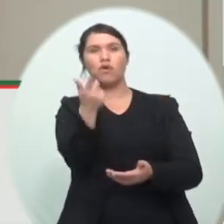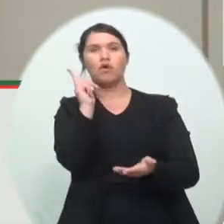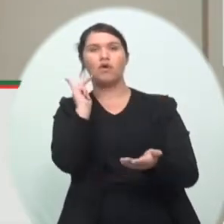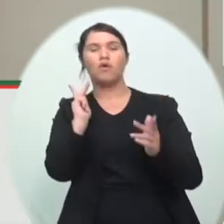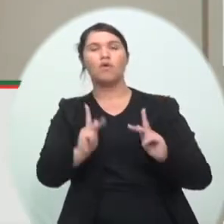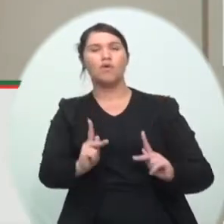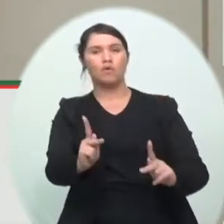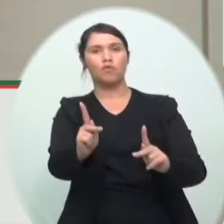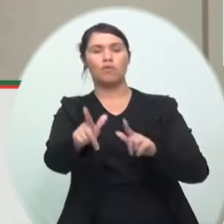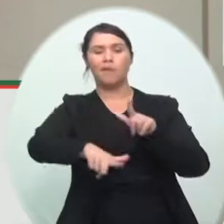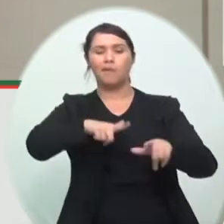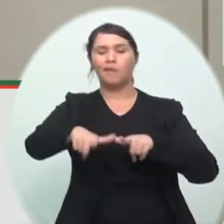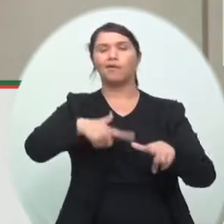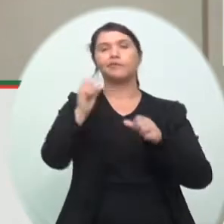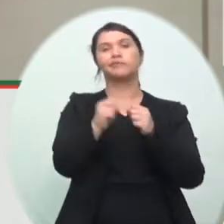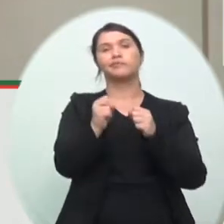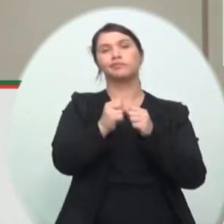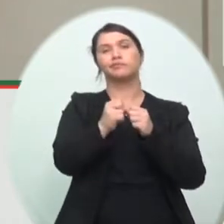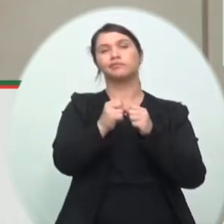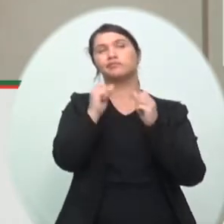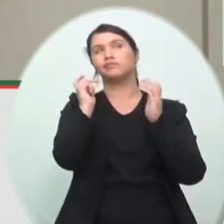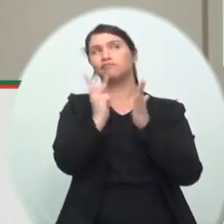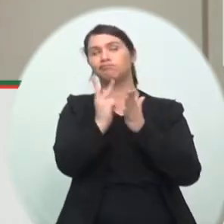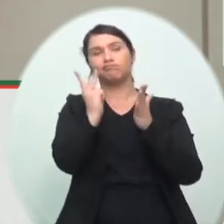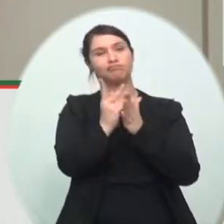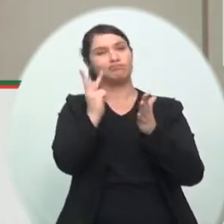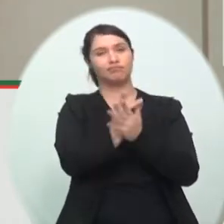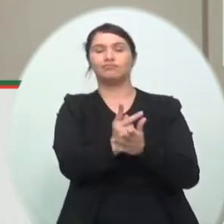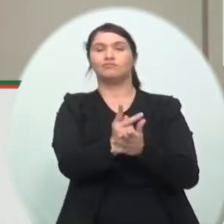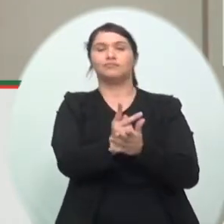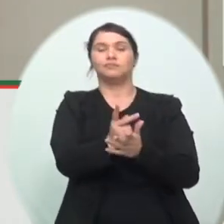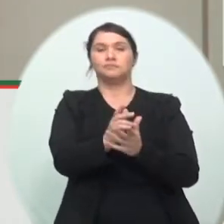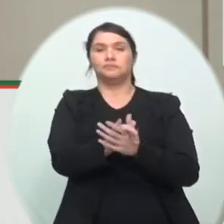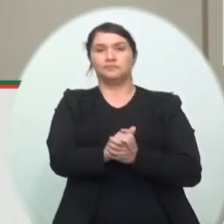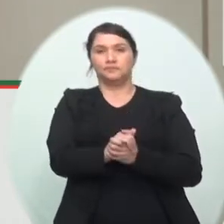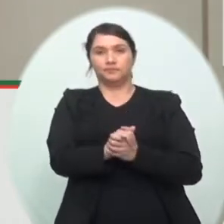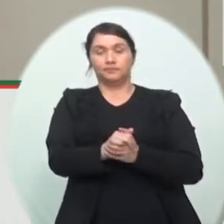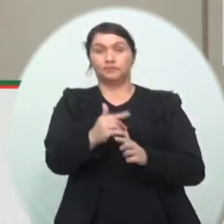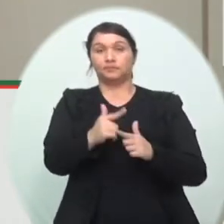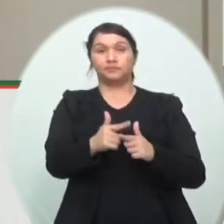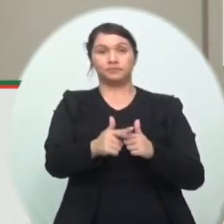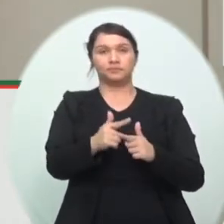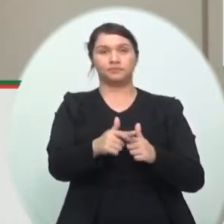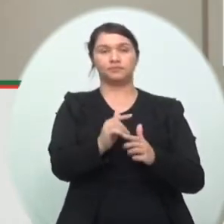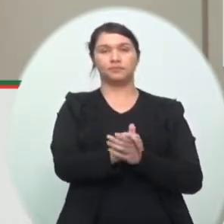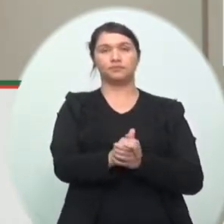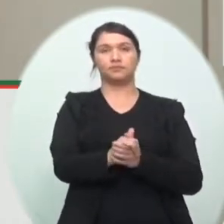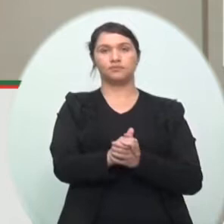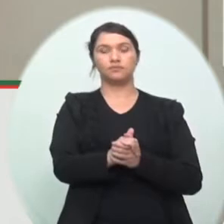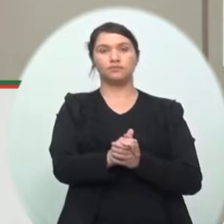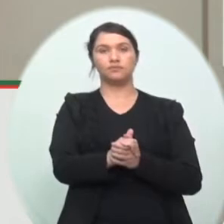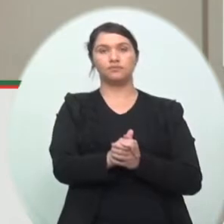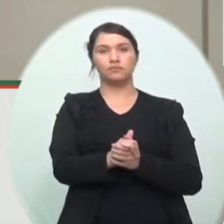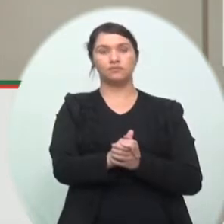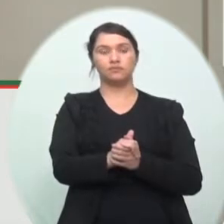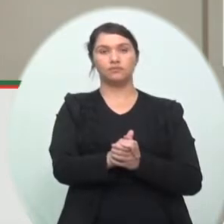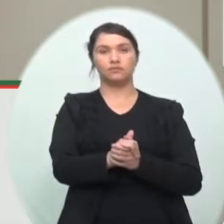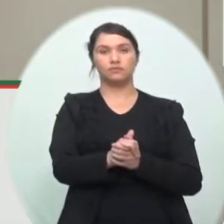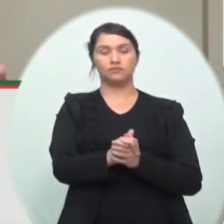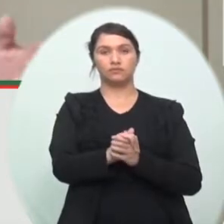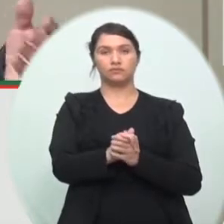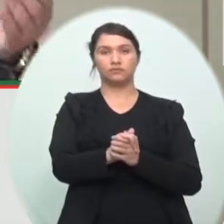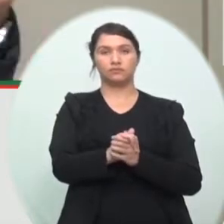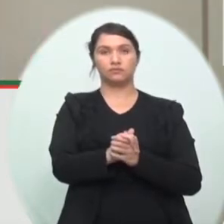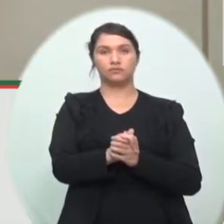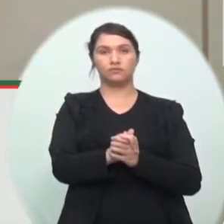esse trabalho que vocês estão fazendo, no meio de pessoas que o mundo tá percorrendo situações